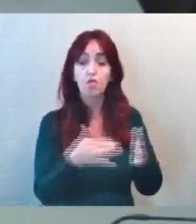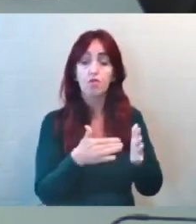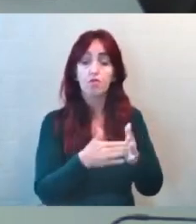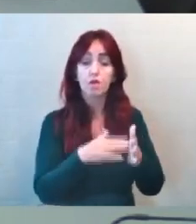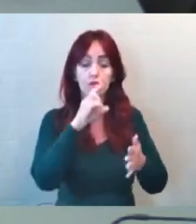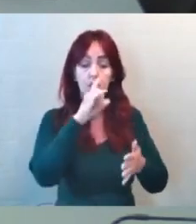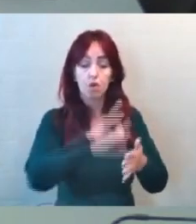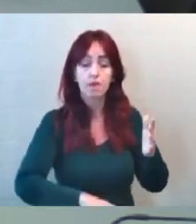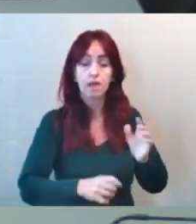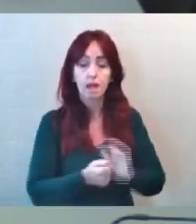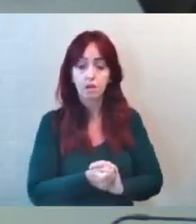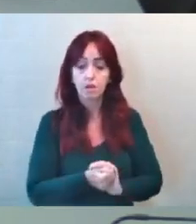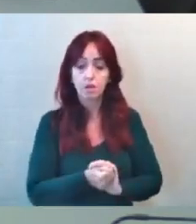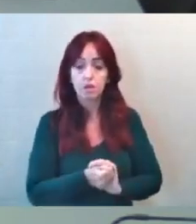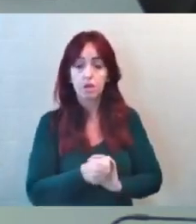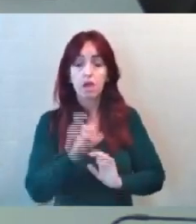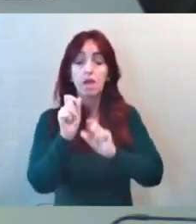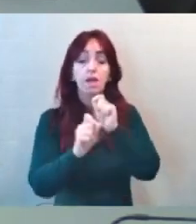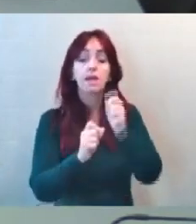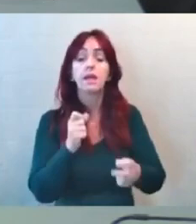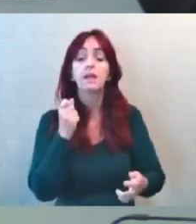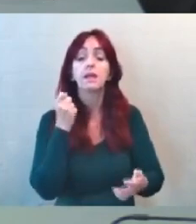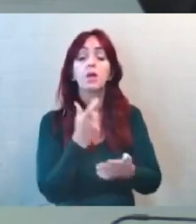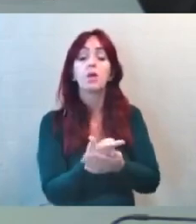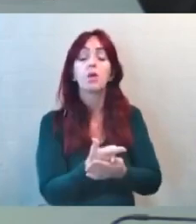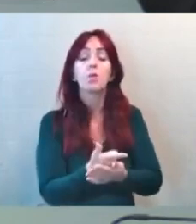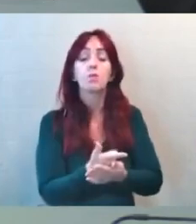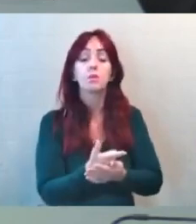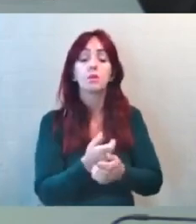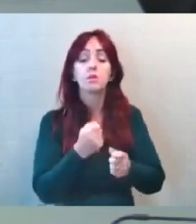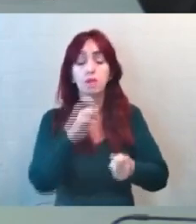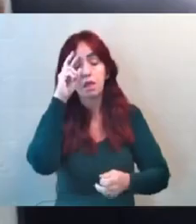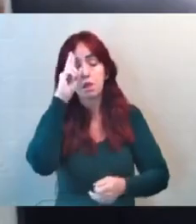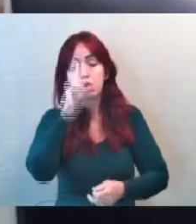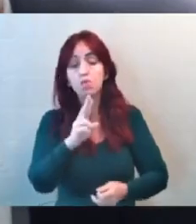ônibus estão sendo adquiridos fica? Quem é o proprietário?